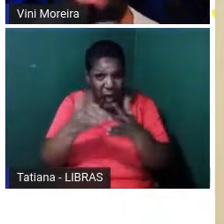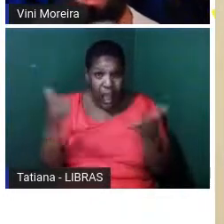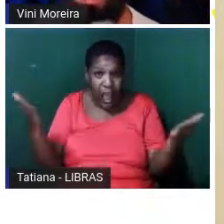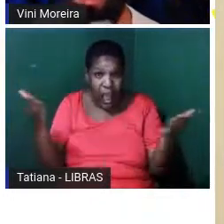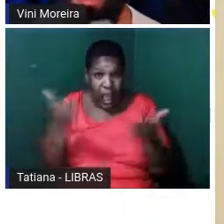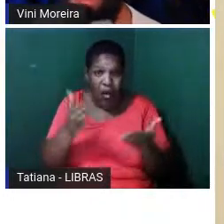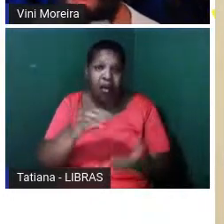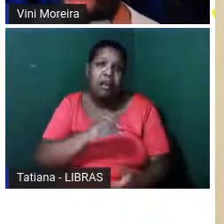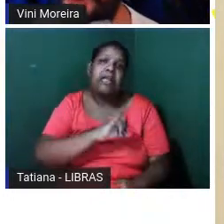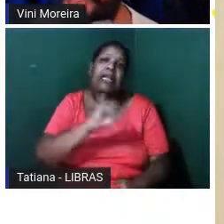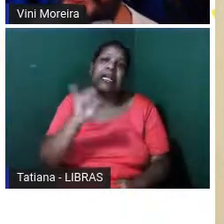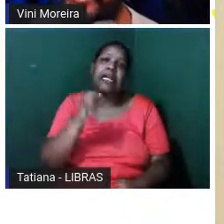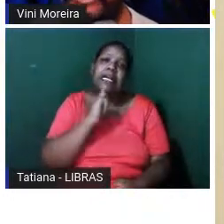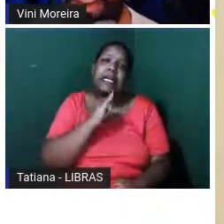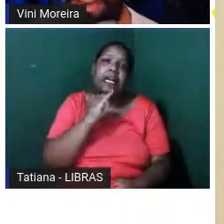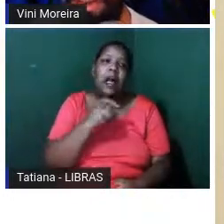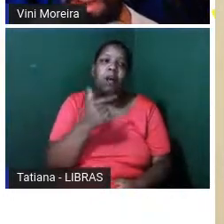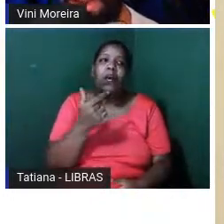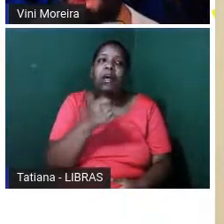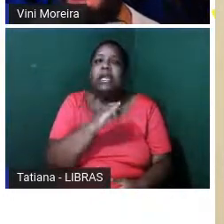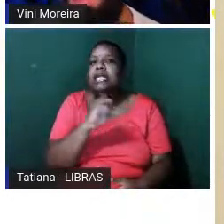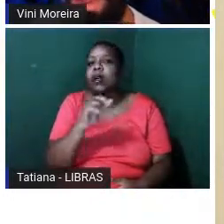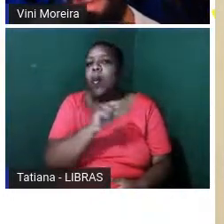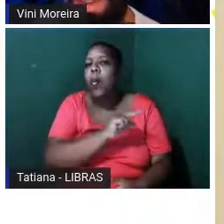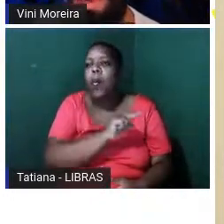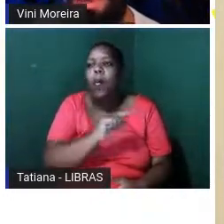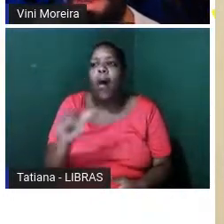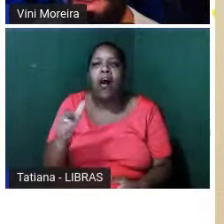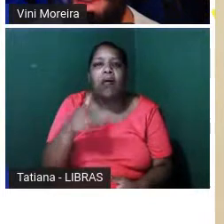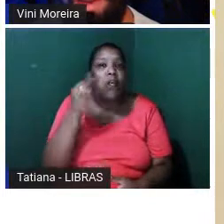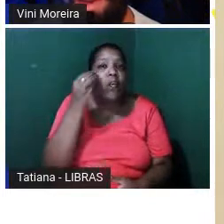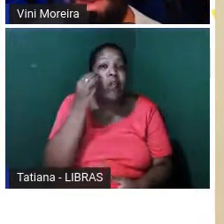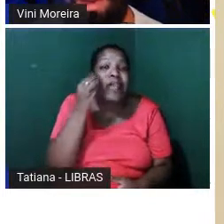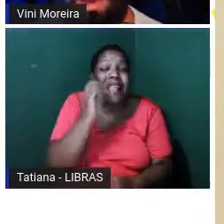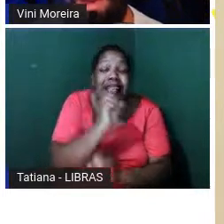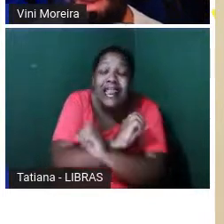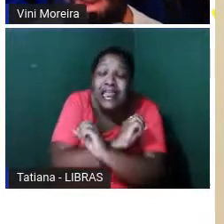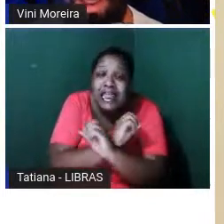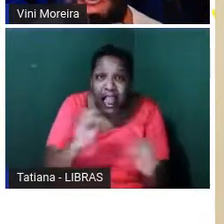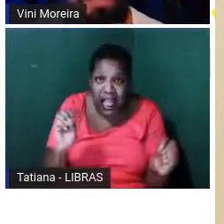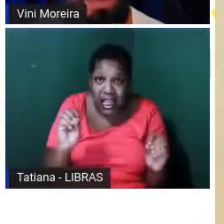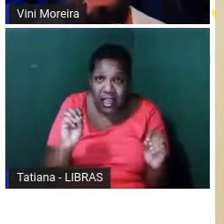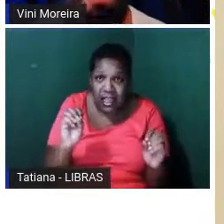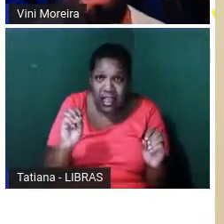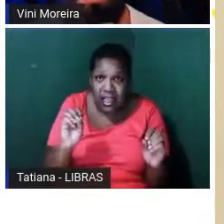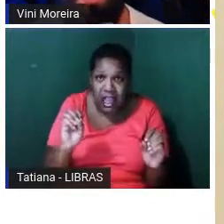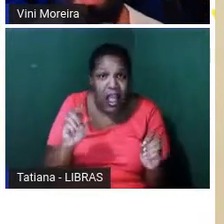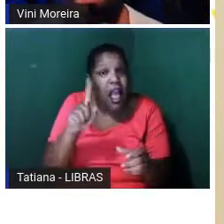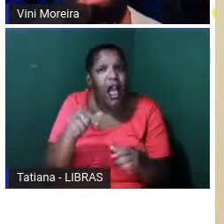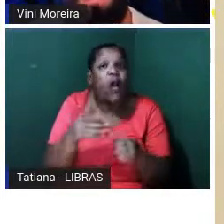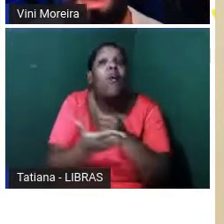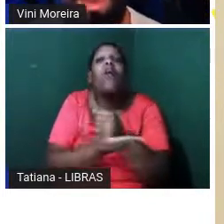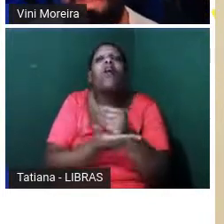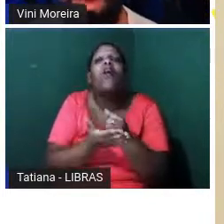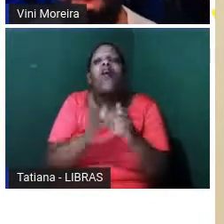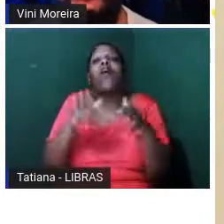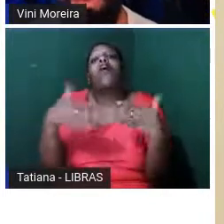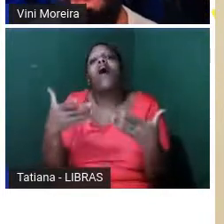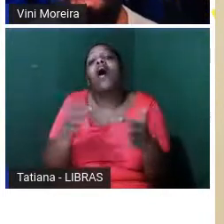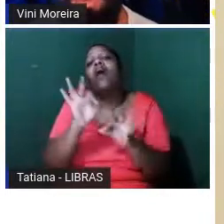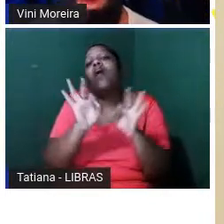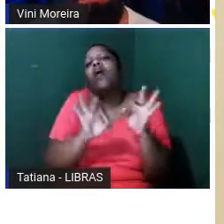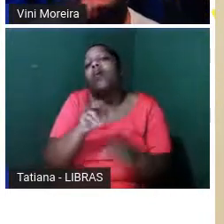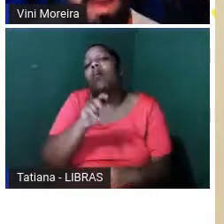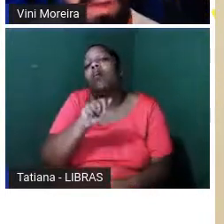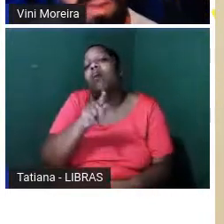se você não tiver nenhum tipo de a ciência e é basicamente qual o programa vai te